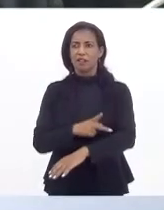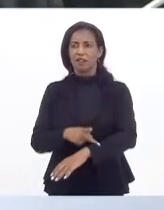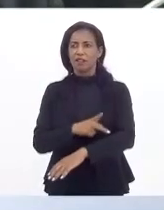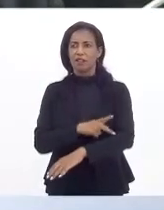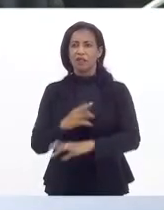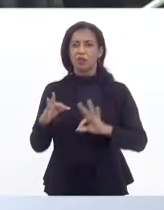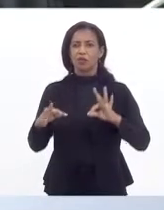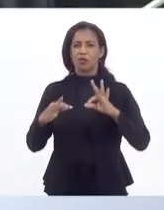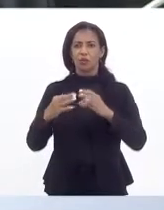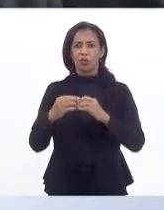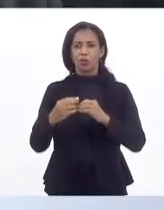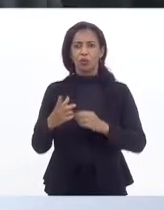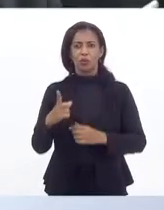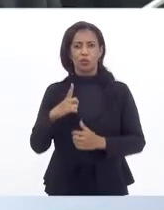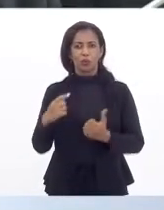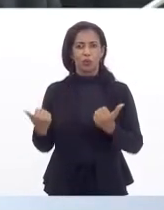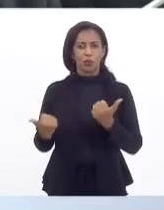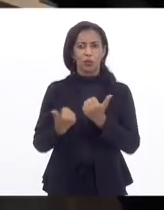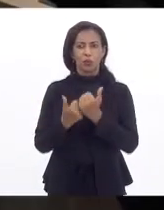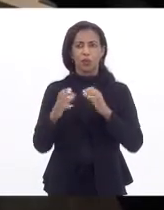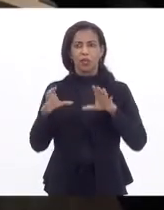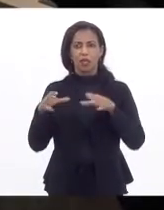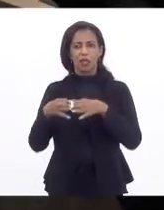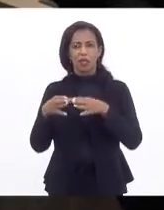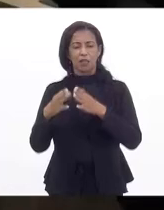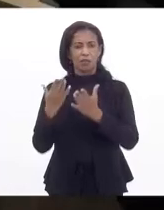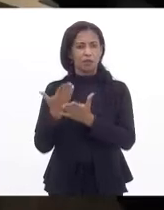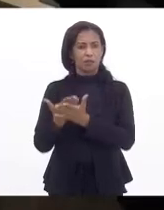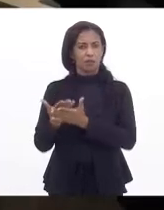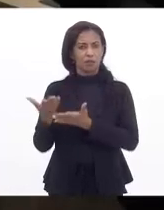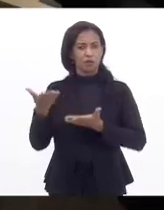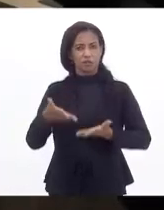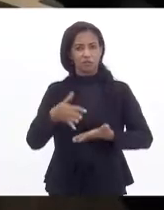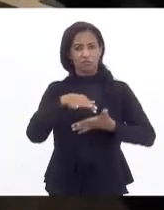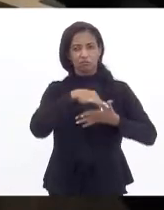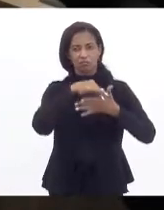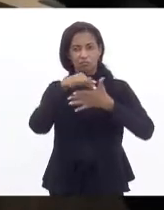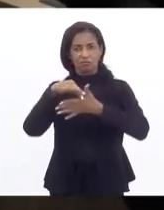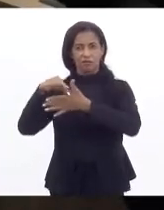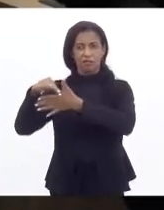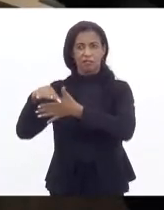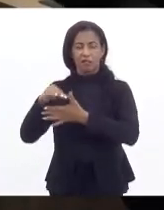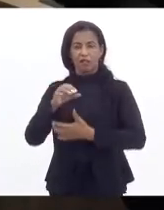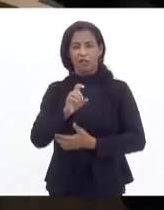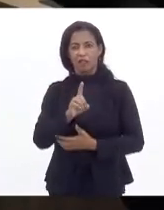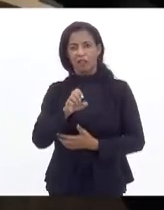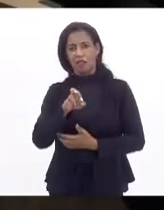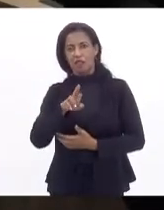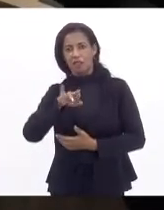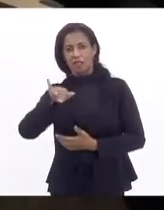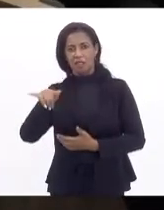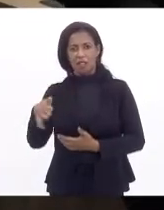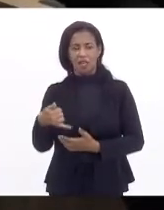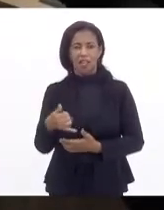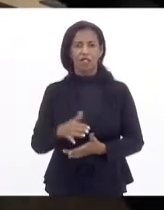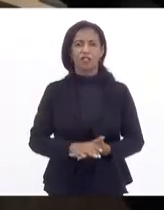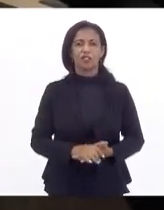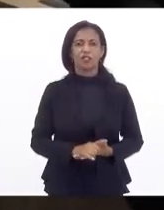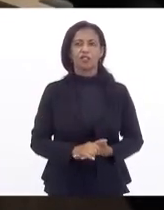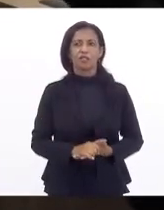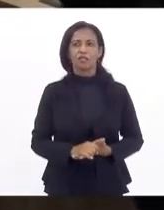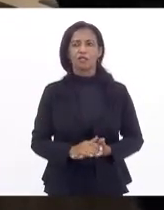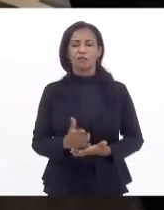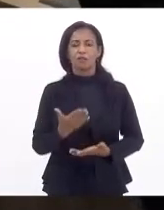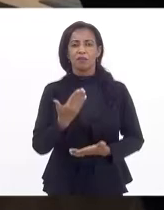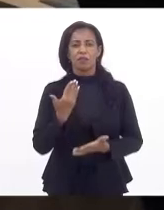todos aqueles que compõem as equipes diretivas das escolas, estão aqui representados também pela DERJ, pela Associação de Diretores das Escolas Públicas do Rio